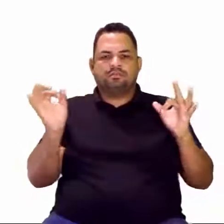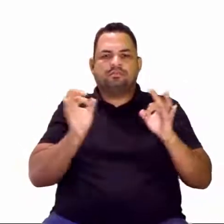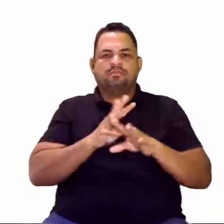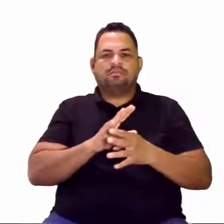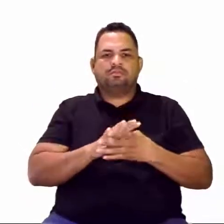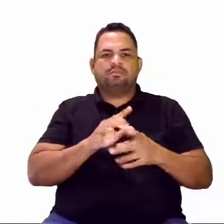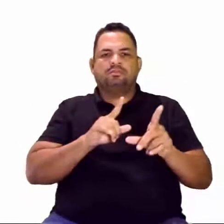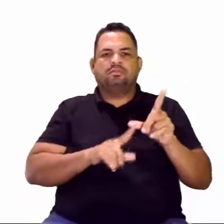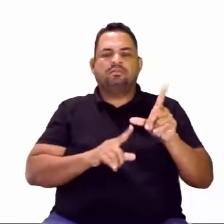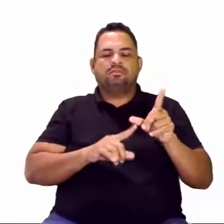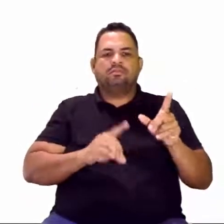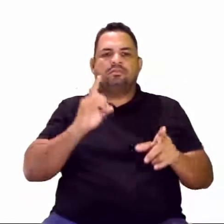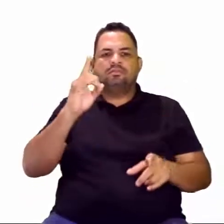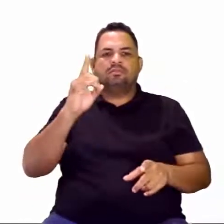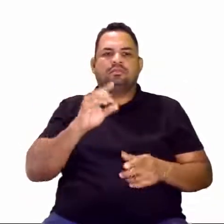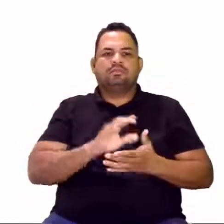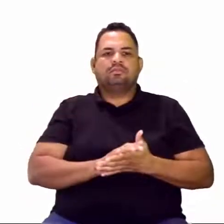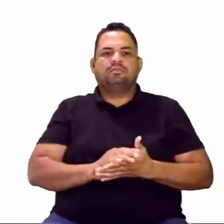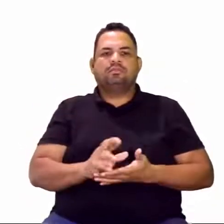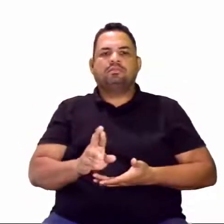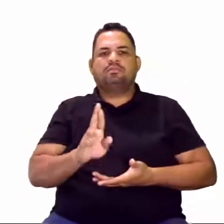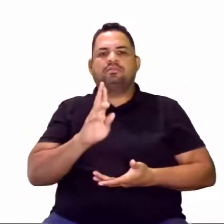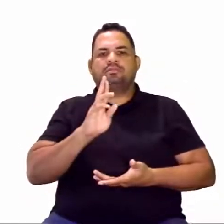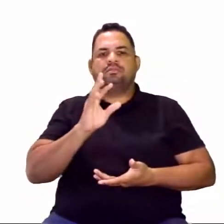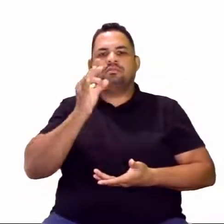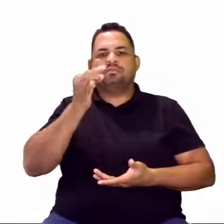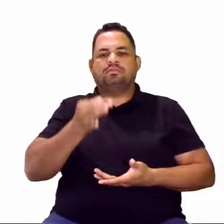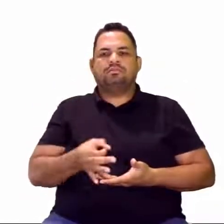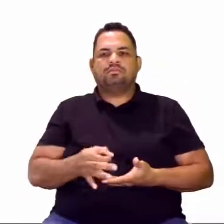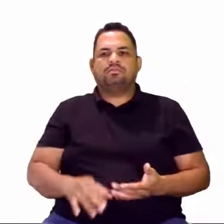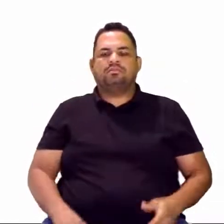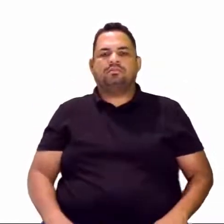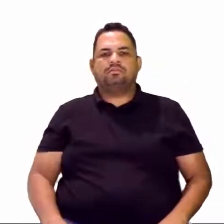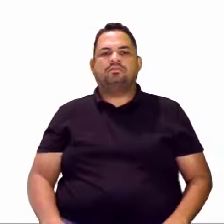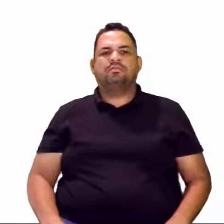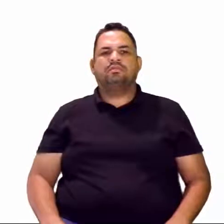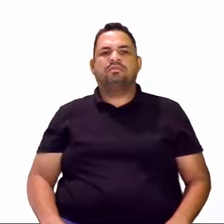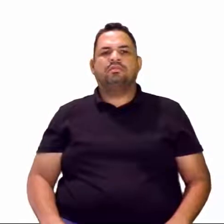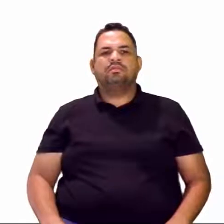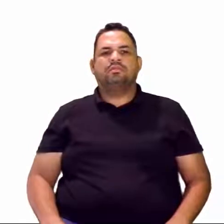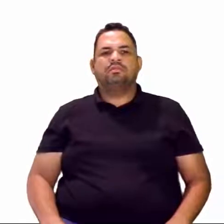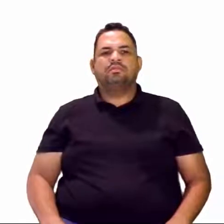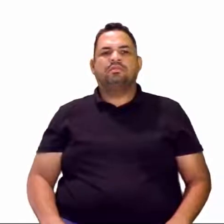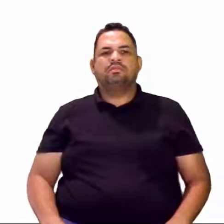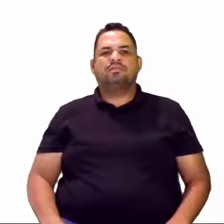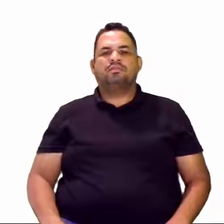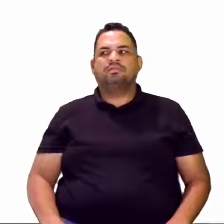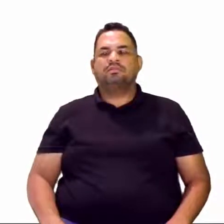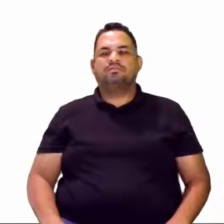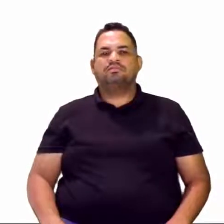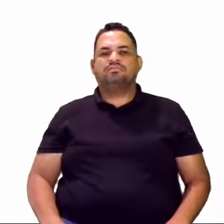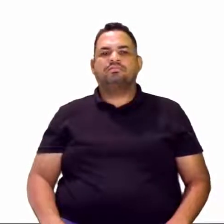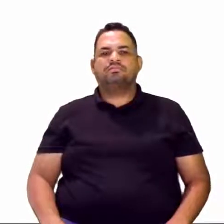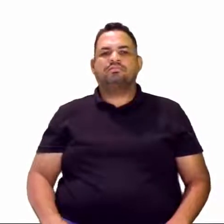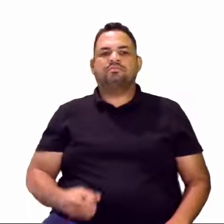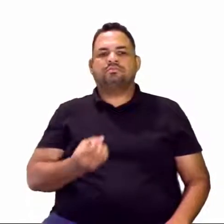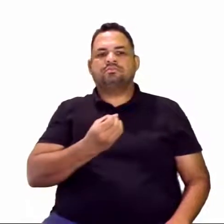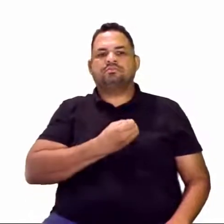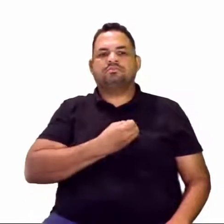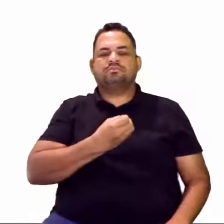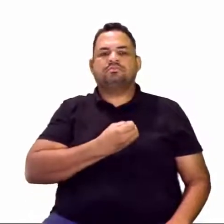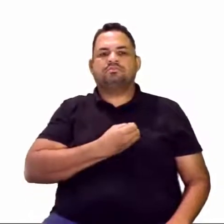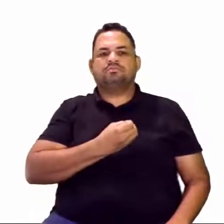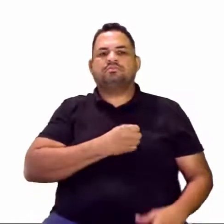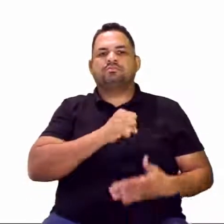a alternativa D era a alternativa correta. Vamos agora, então, partir para a